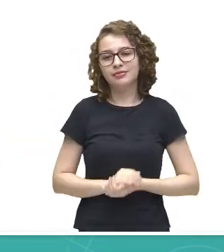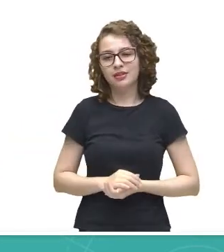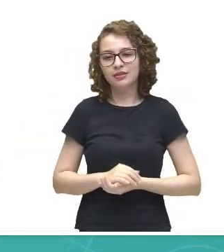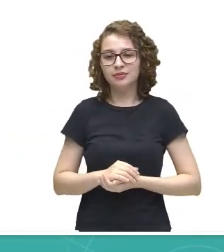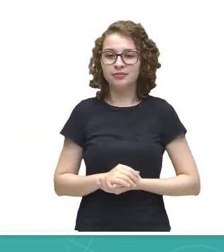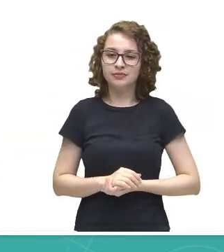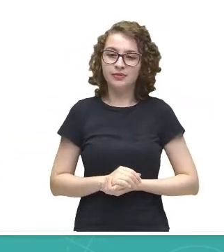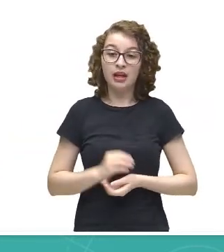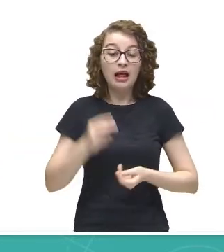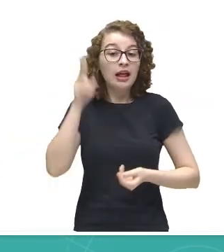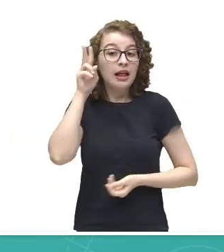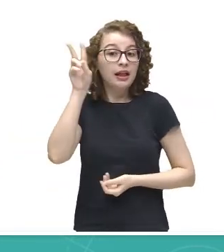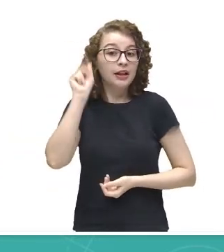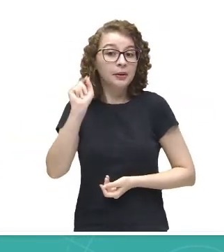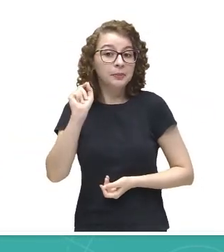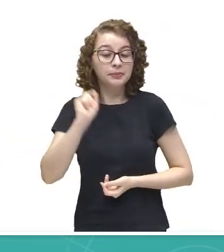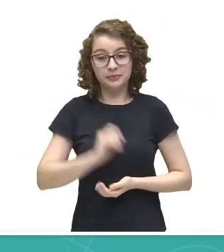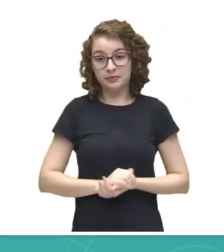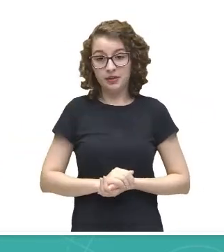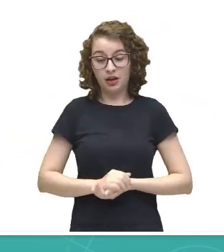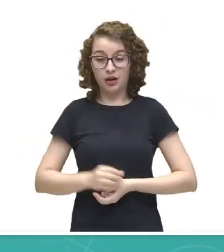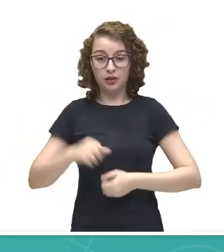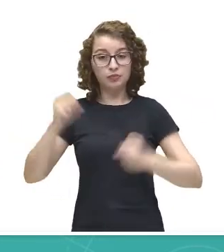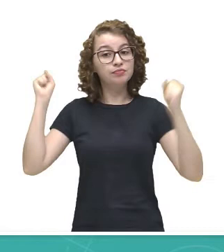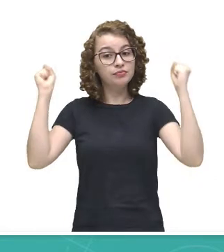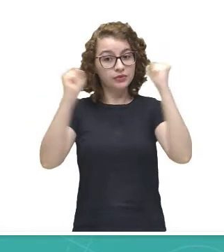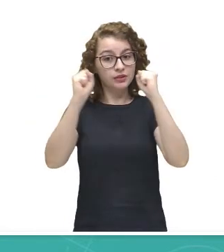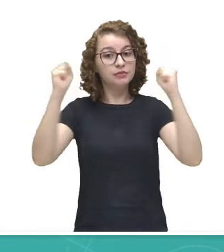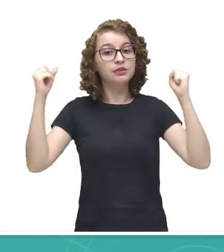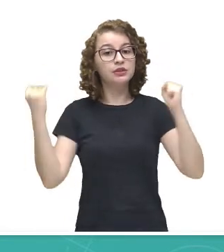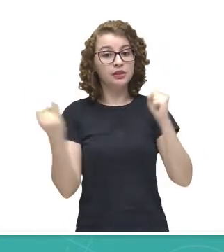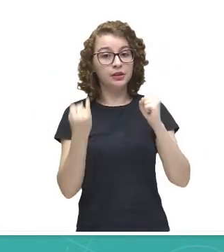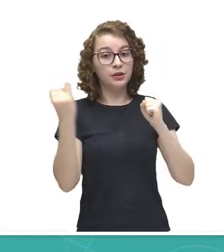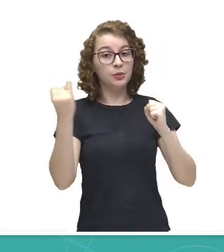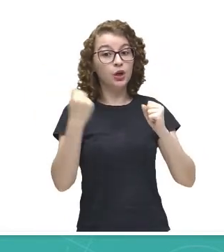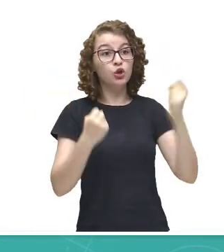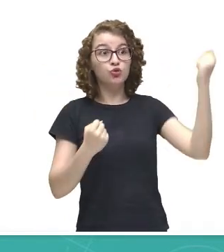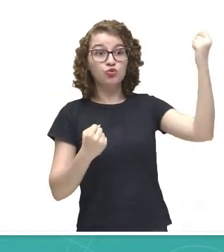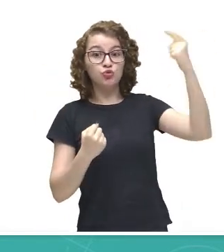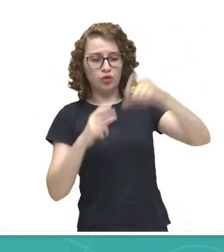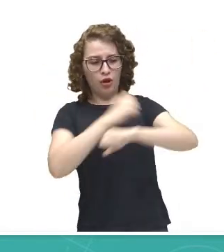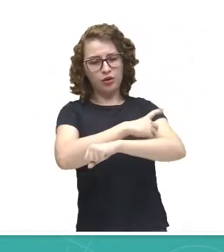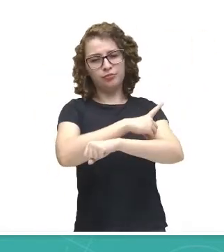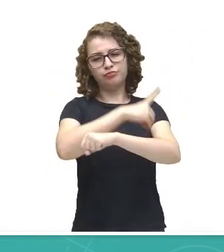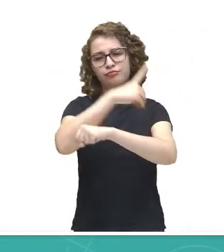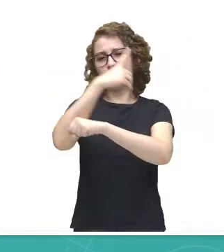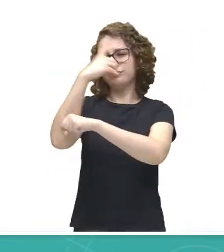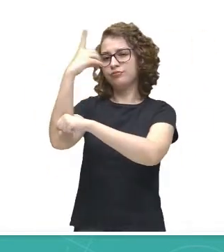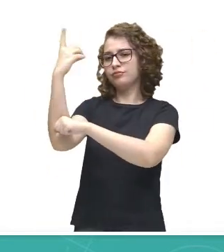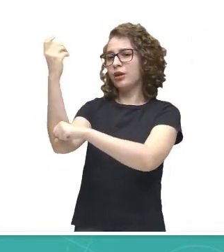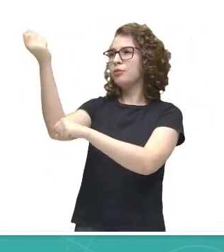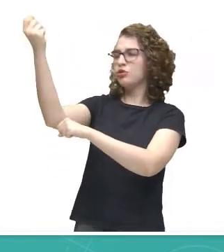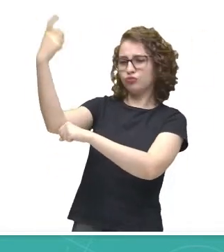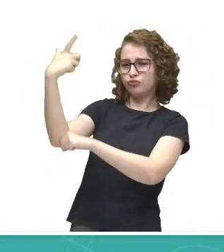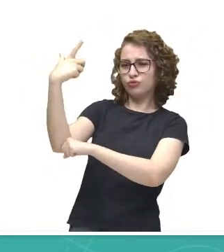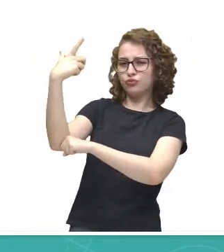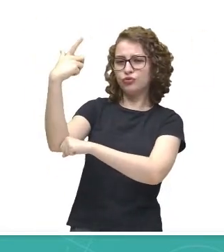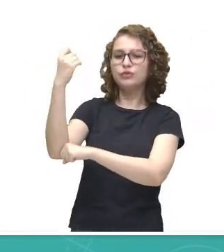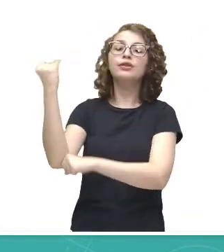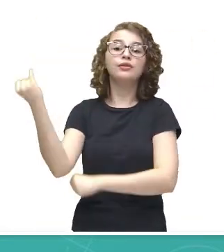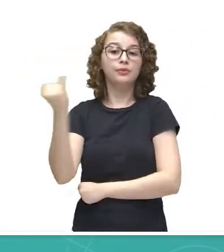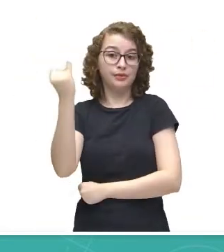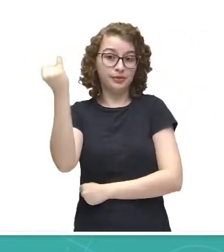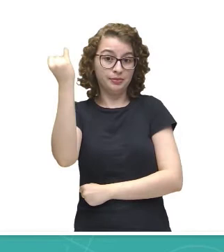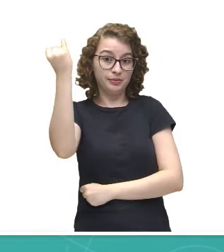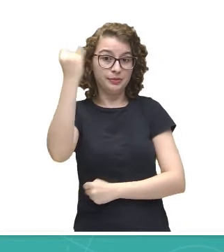Então lembrem-se, os exercícios físicos eles são importantes e o sol da manhã são excelentes também, tá? Então é